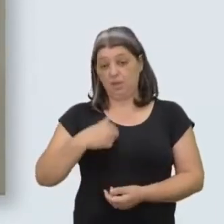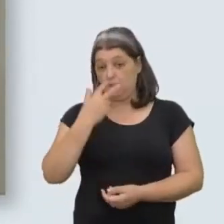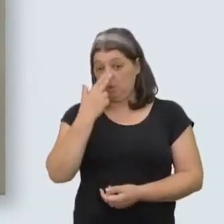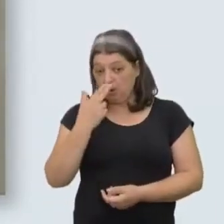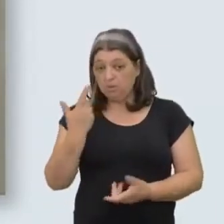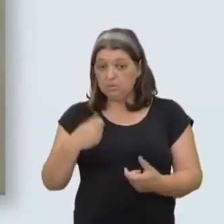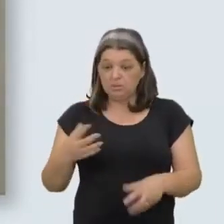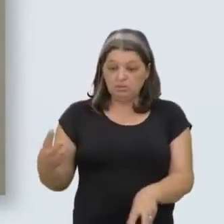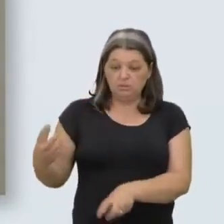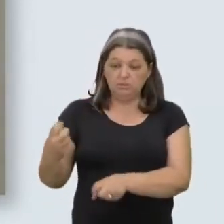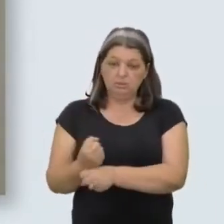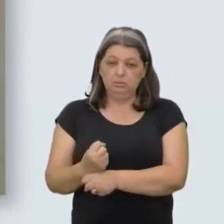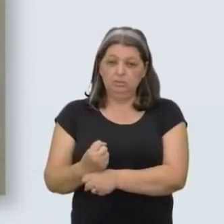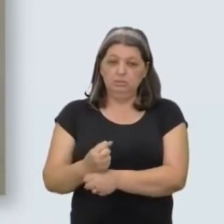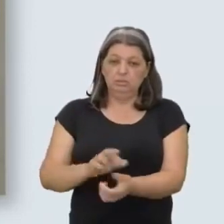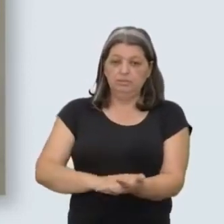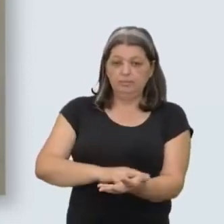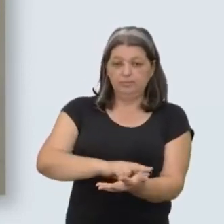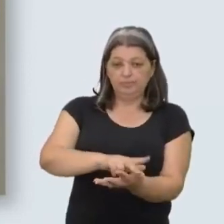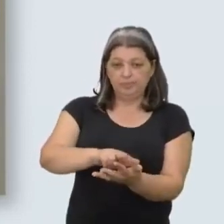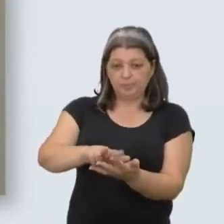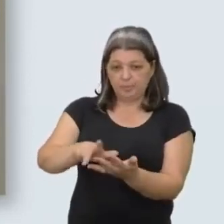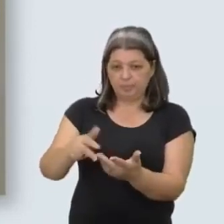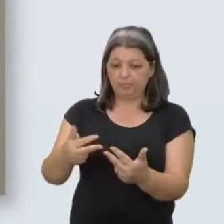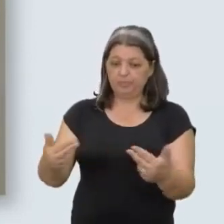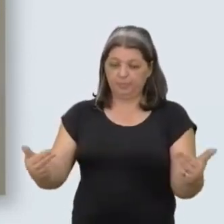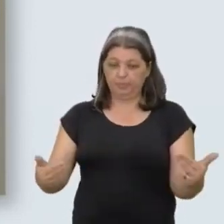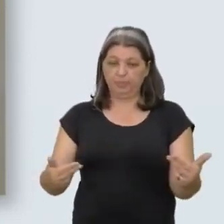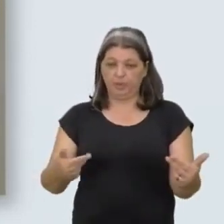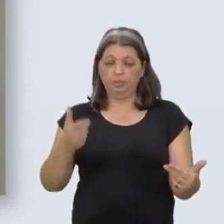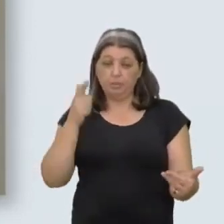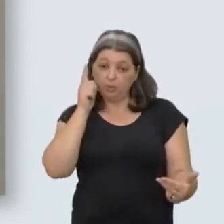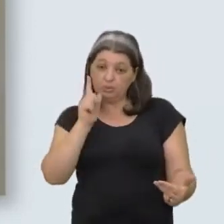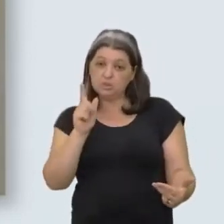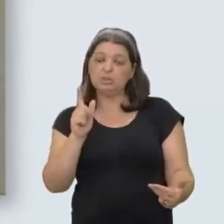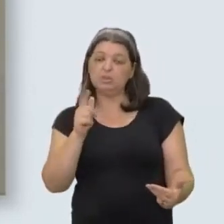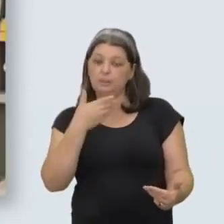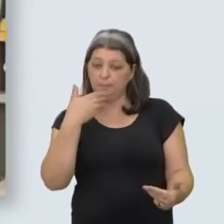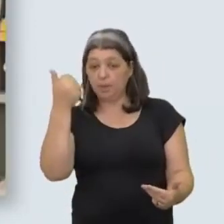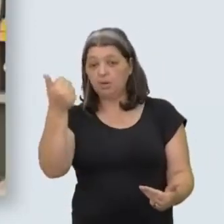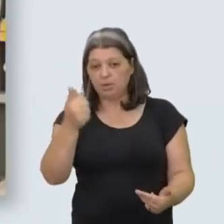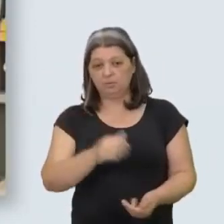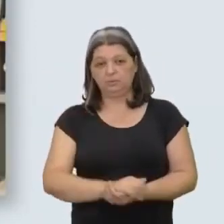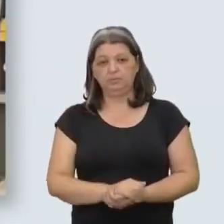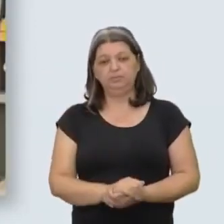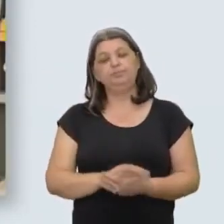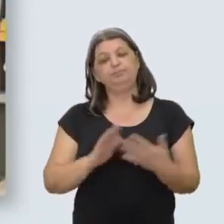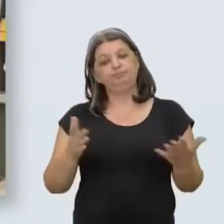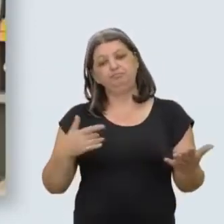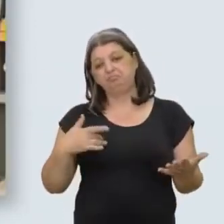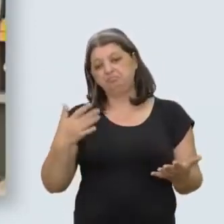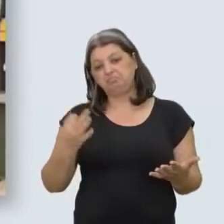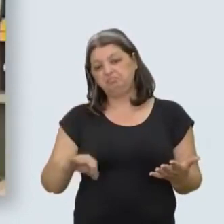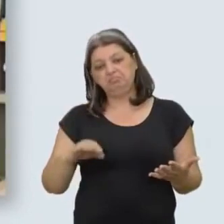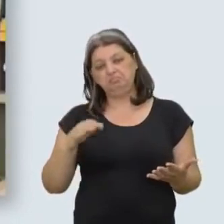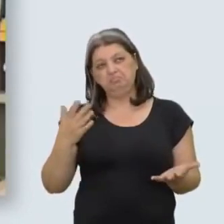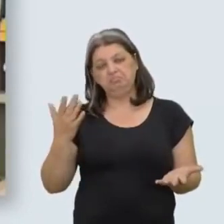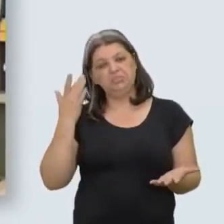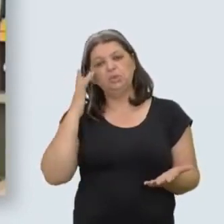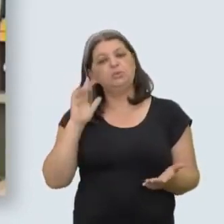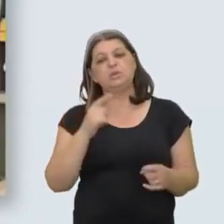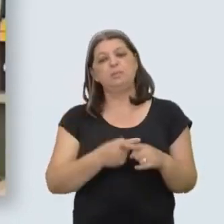somar várias coisas aí para melhorar, né, essa questão. Exatamente, eu não sei por que